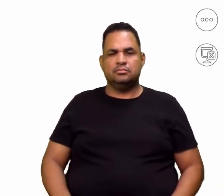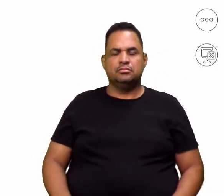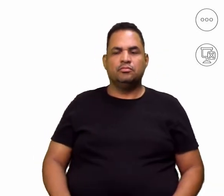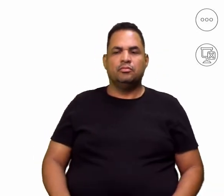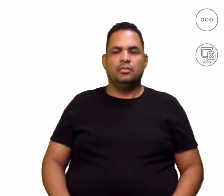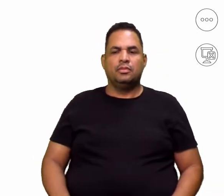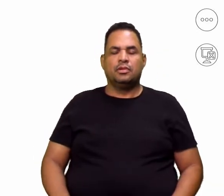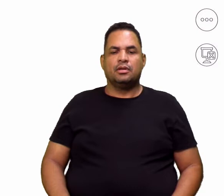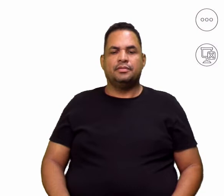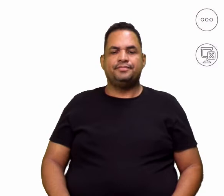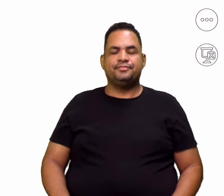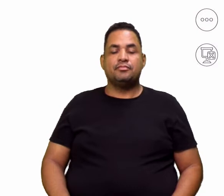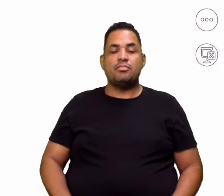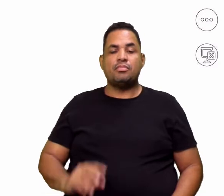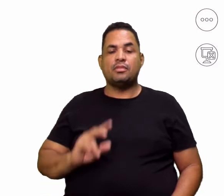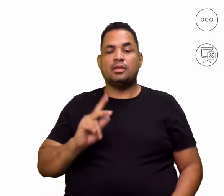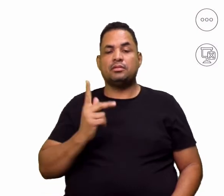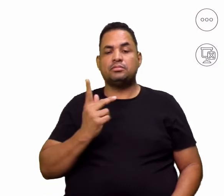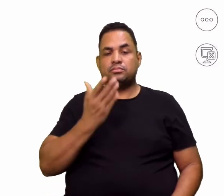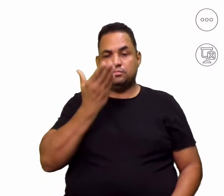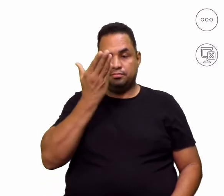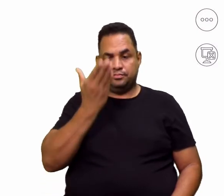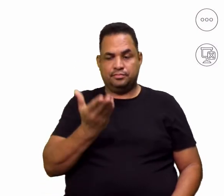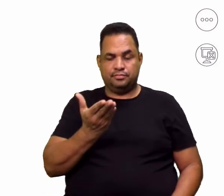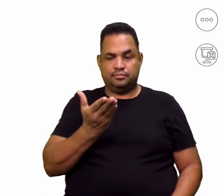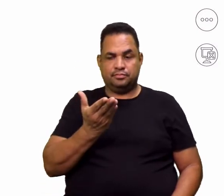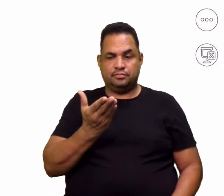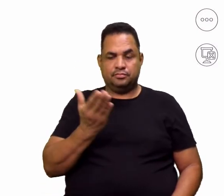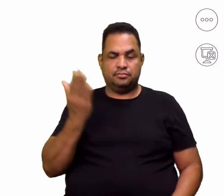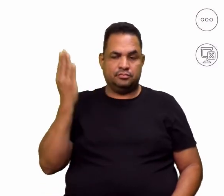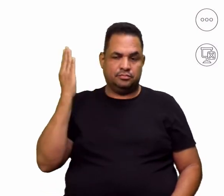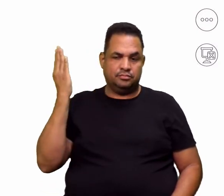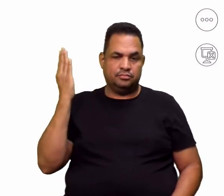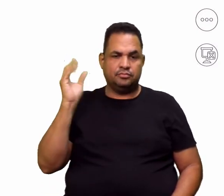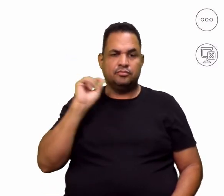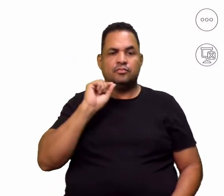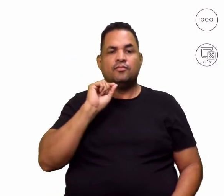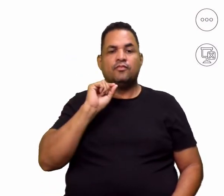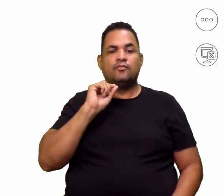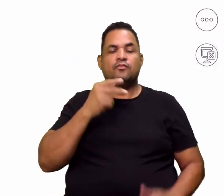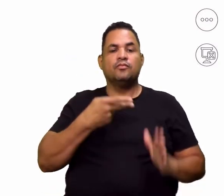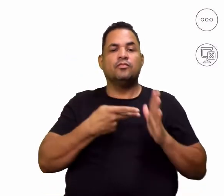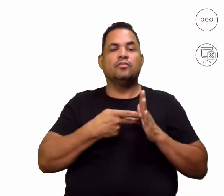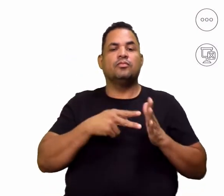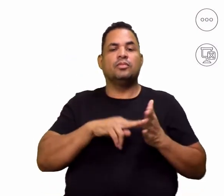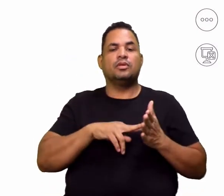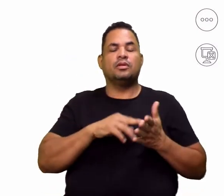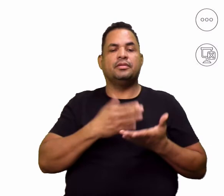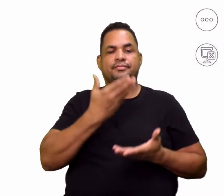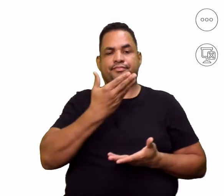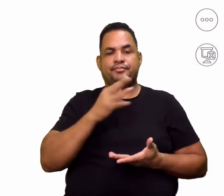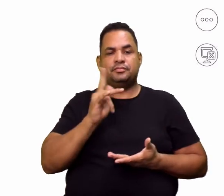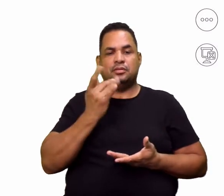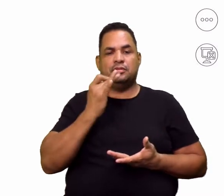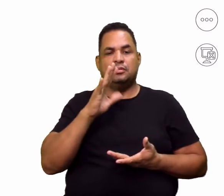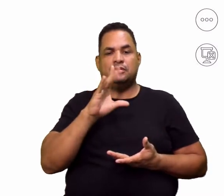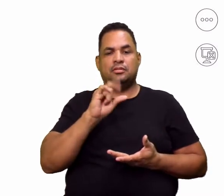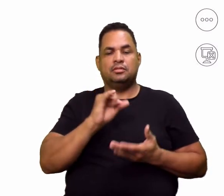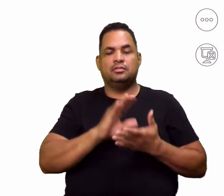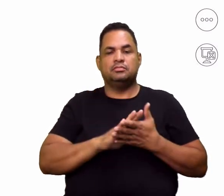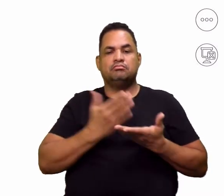o hermafroditismo? O que é o hermafroditismo, hein? Olha lá. O hermafroditismo é